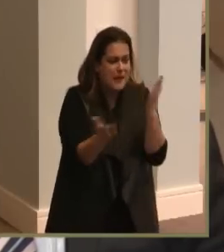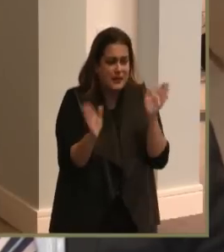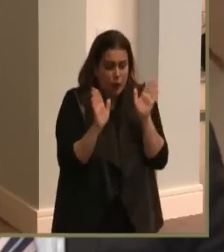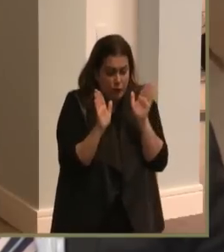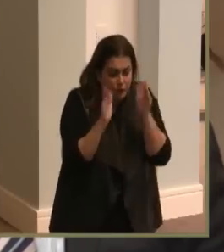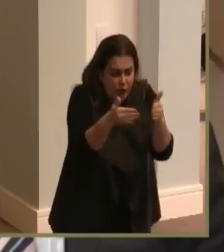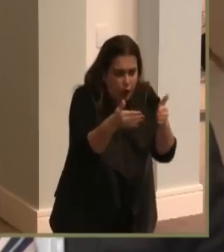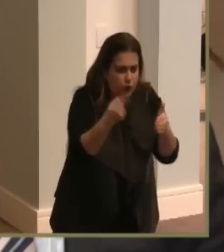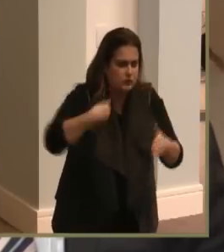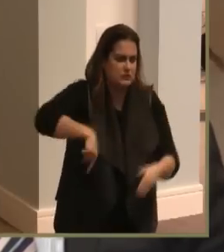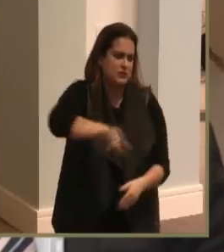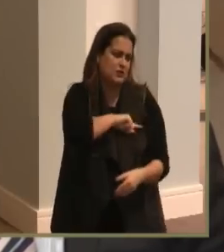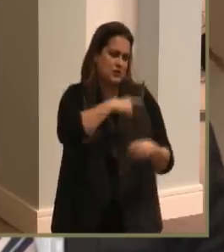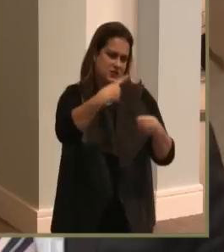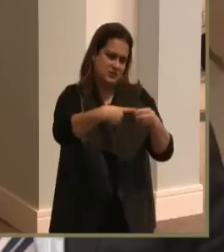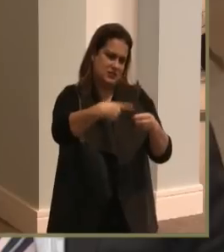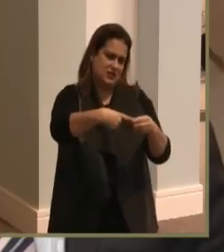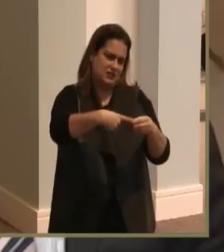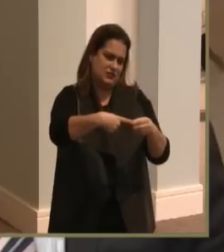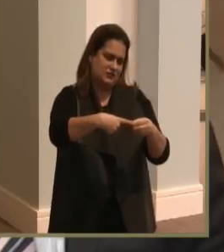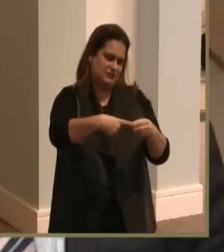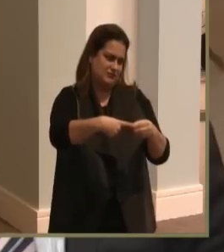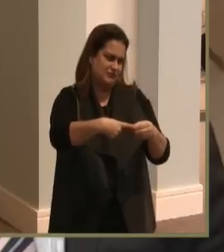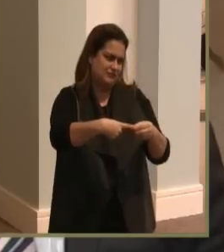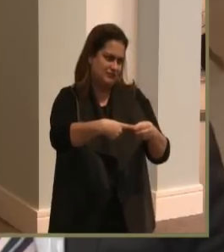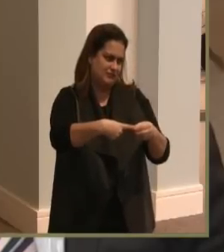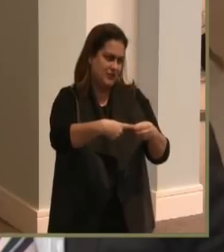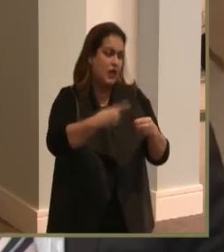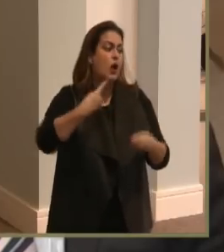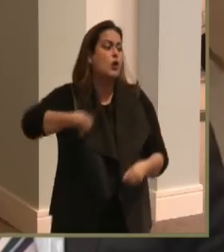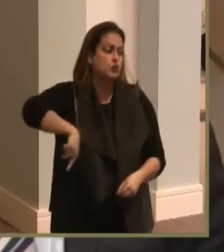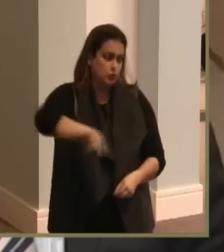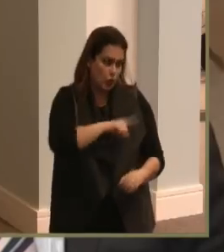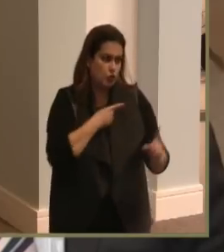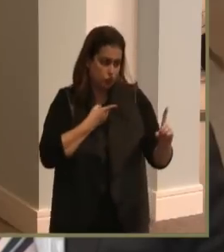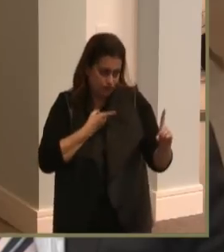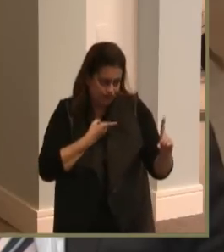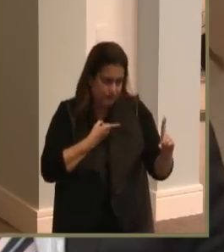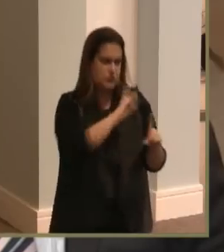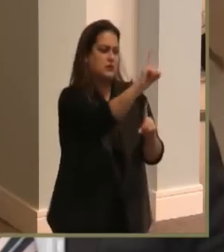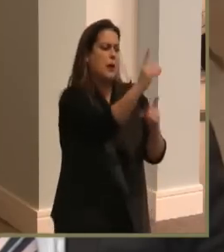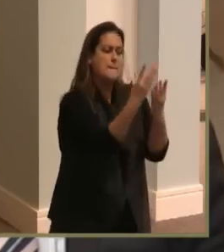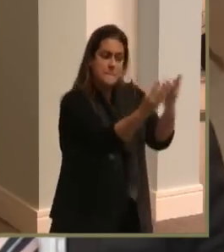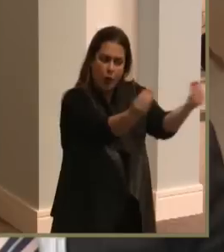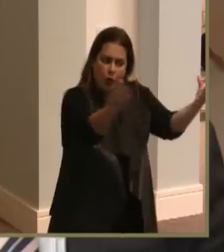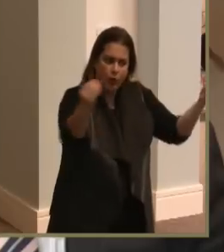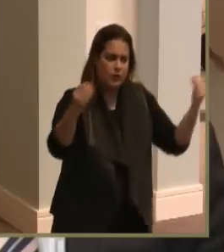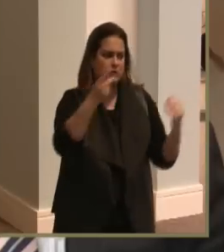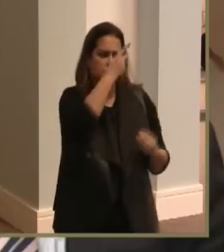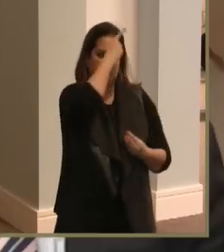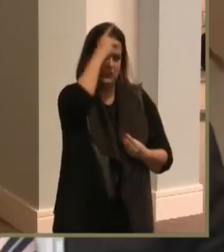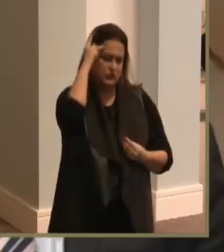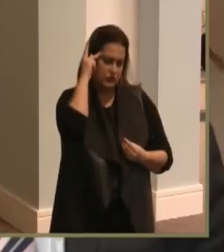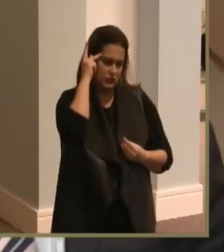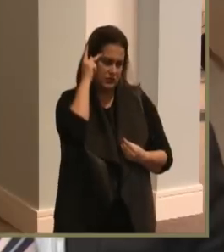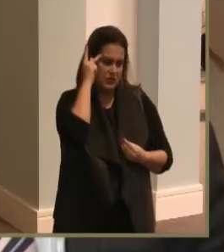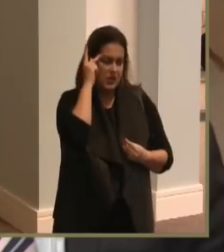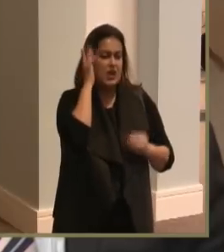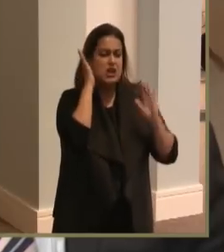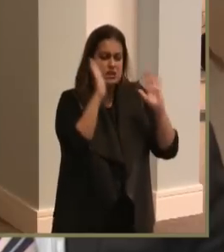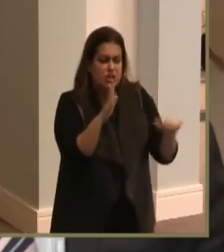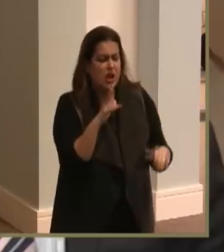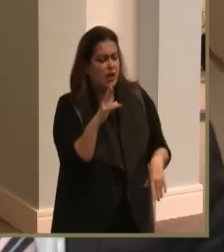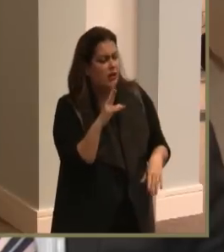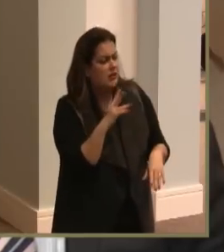a cidade onde vivemos, que se revela num grande desafio. Milhares e milhares de pessoas que de alguma maneira já ouviram falar de